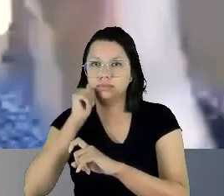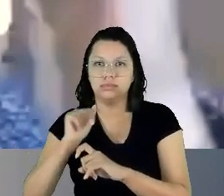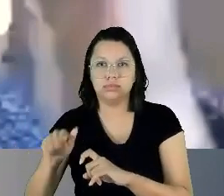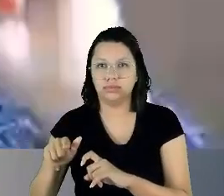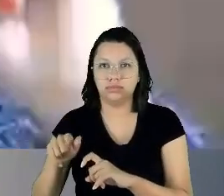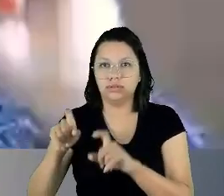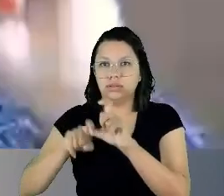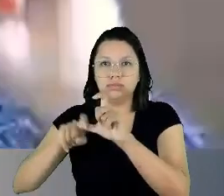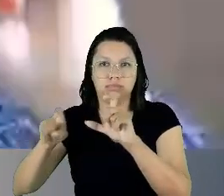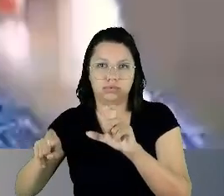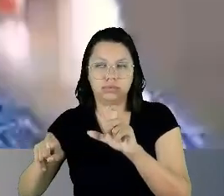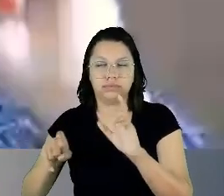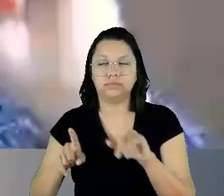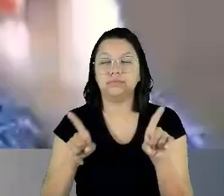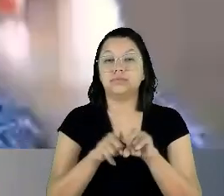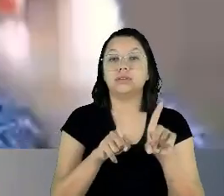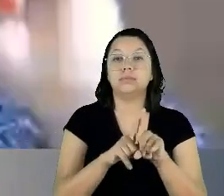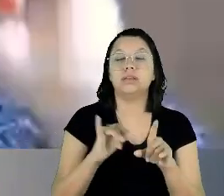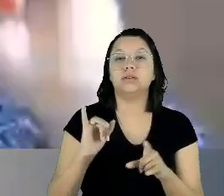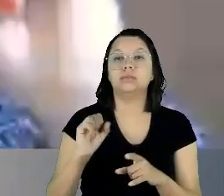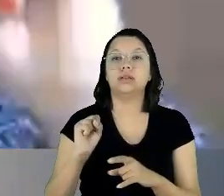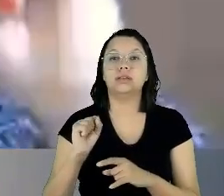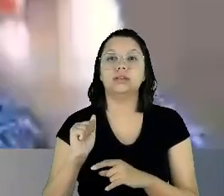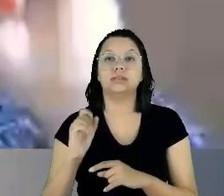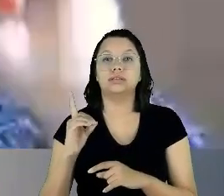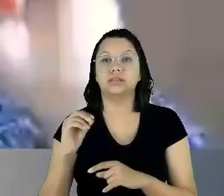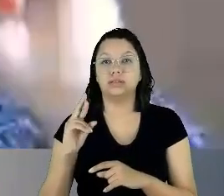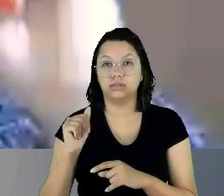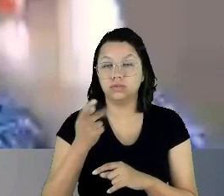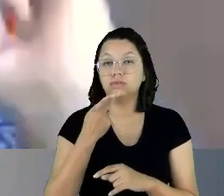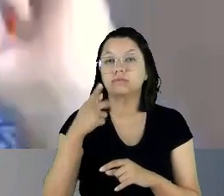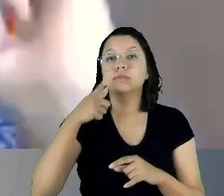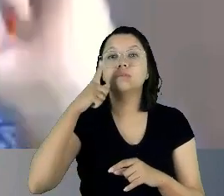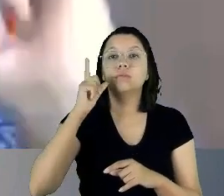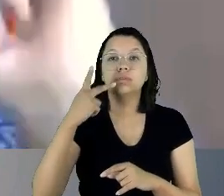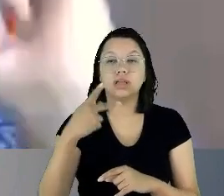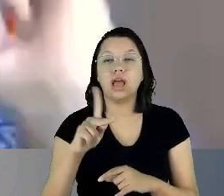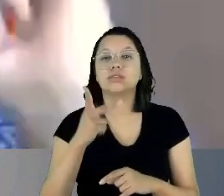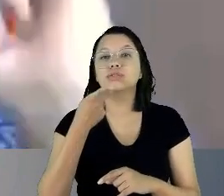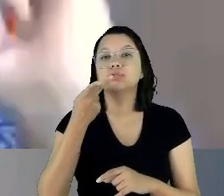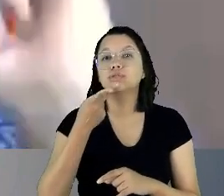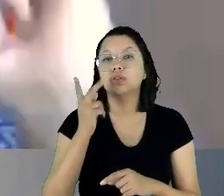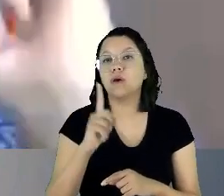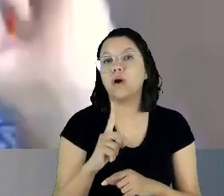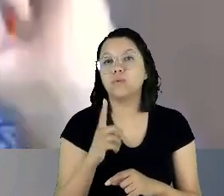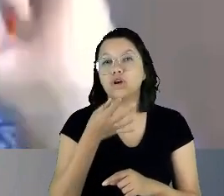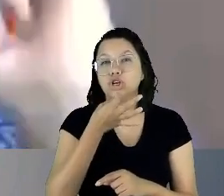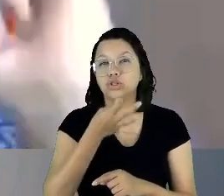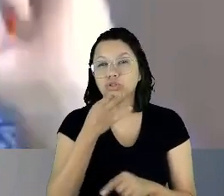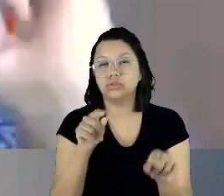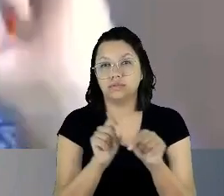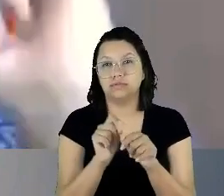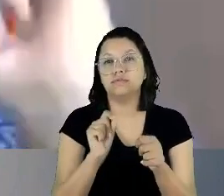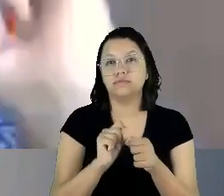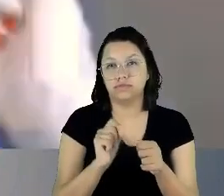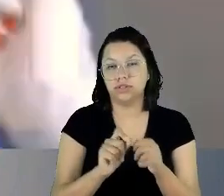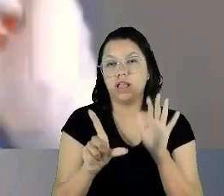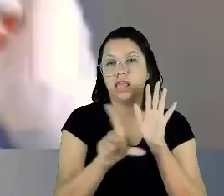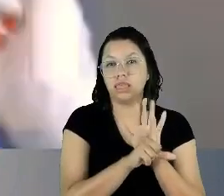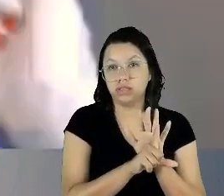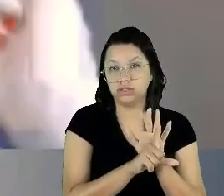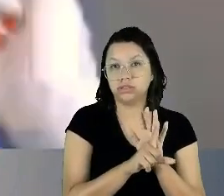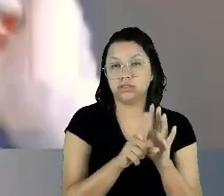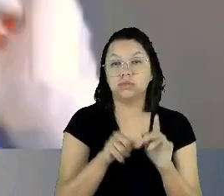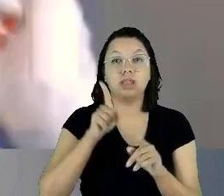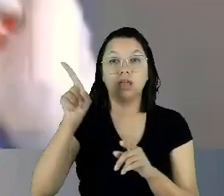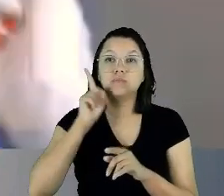mulher. Também, como a Isadora trouxe ontem, na sua fala, uma das críticas feitas à legislação sobre estupro